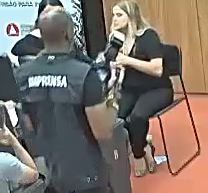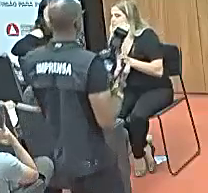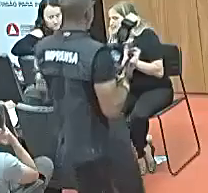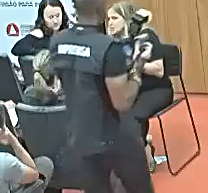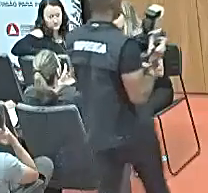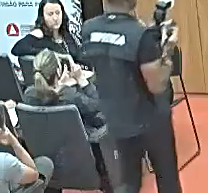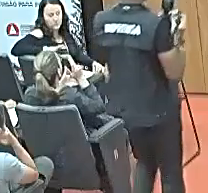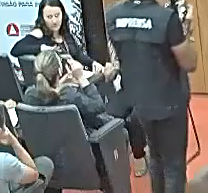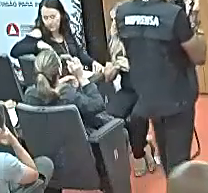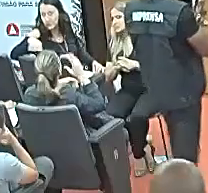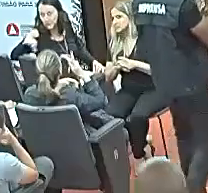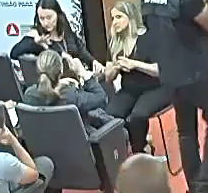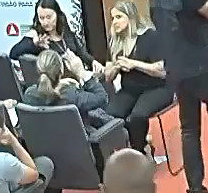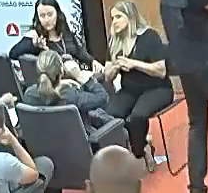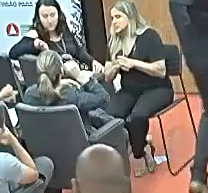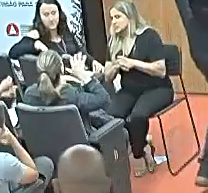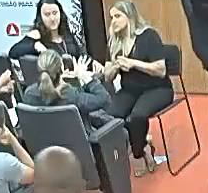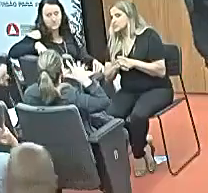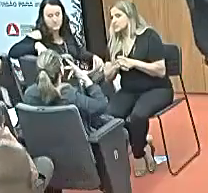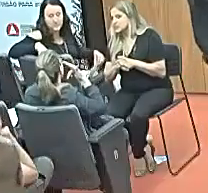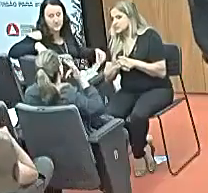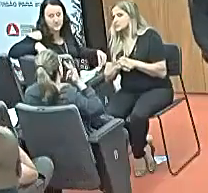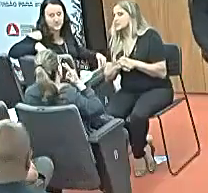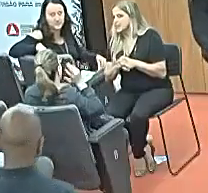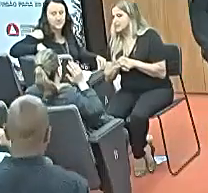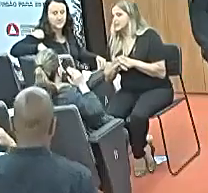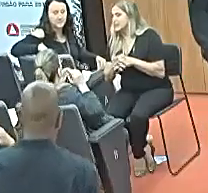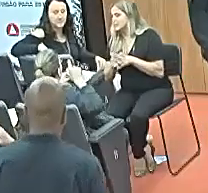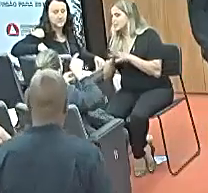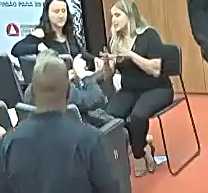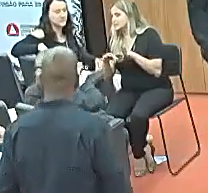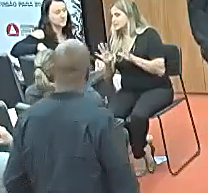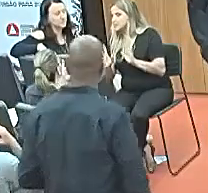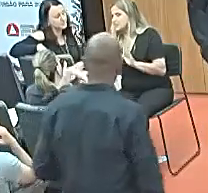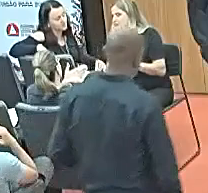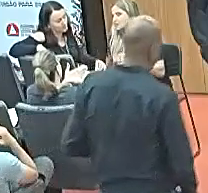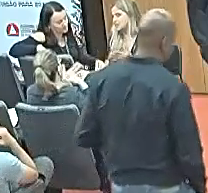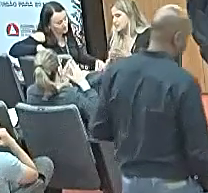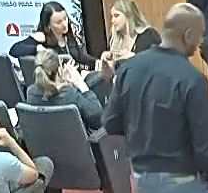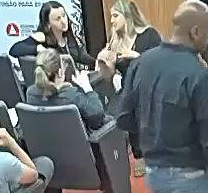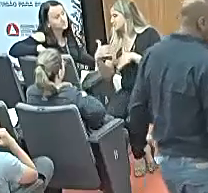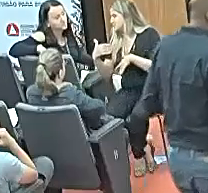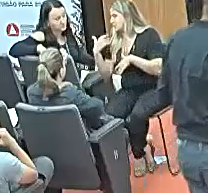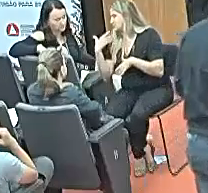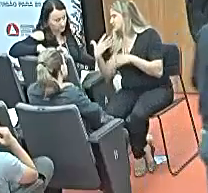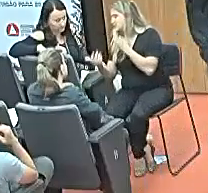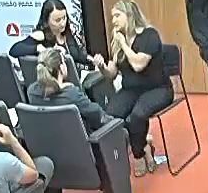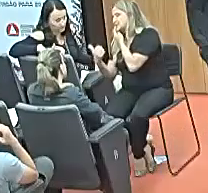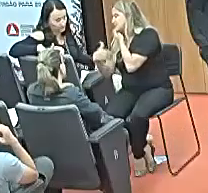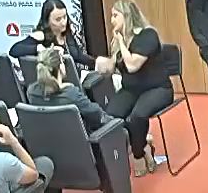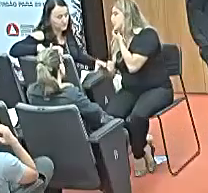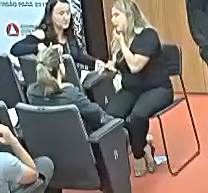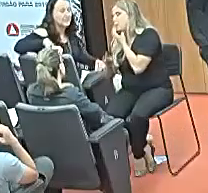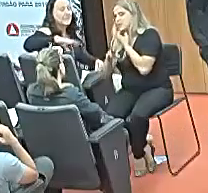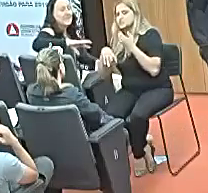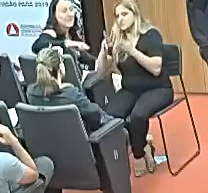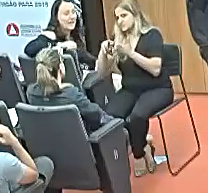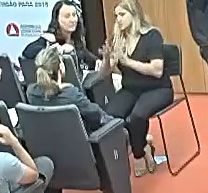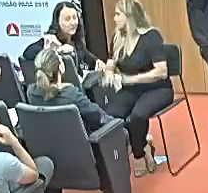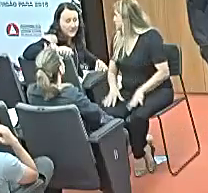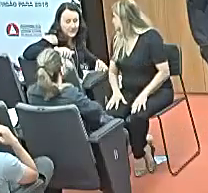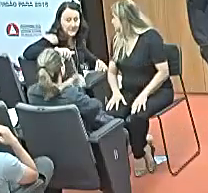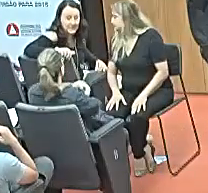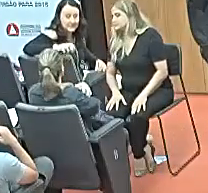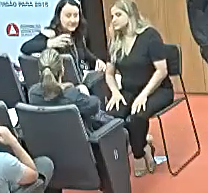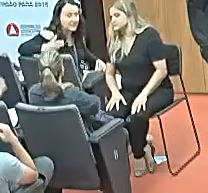protagonismo da assembléia legislativa de minas desde 2003 ele nunca